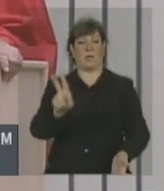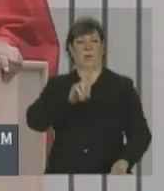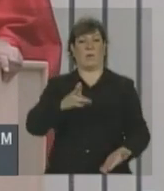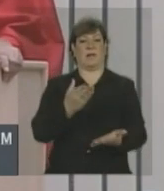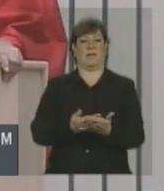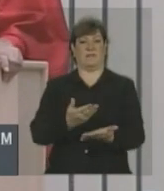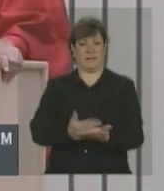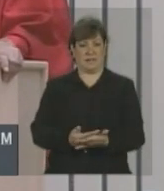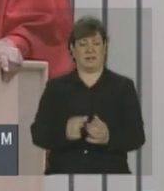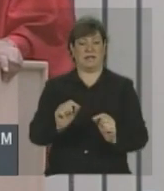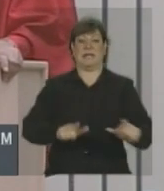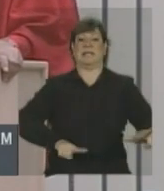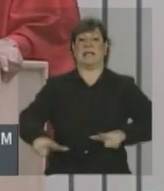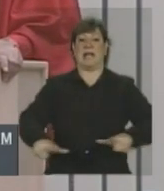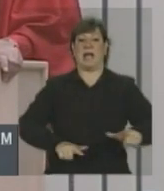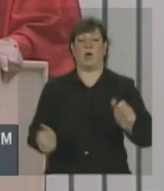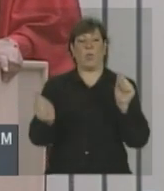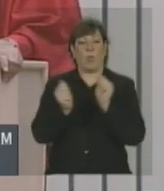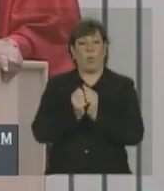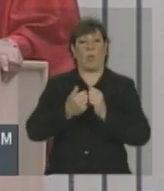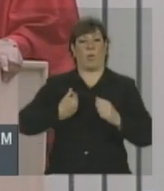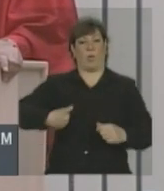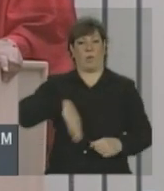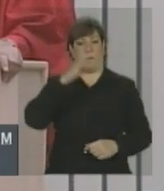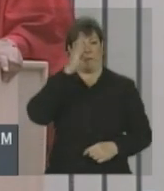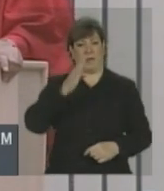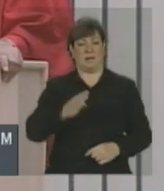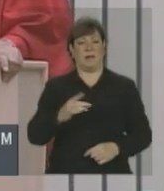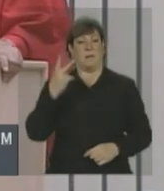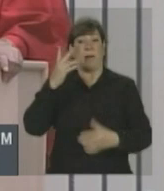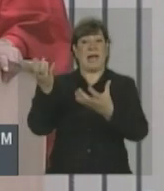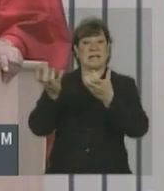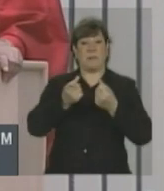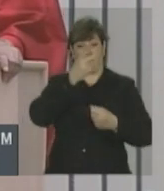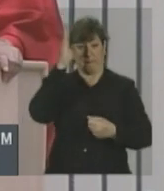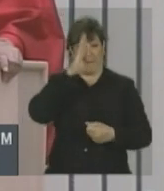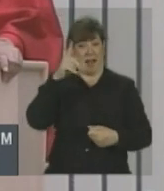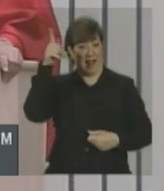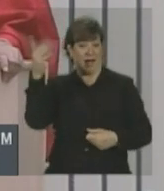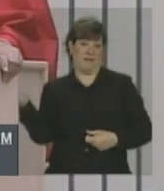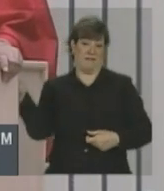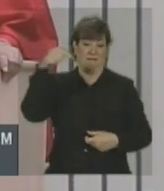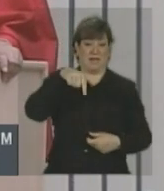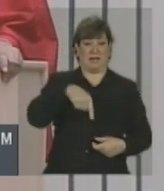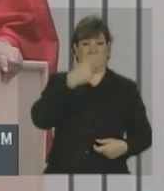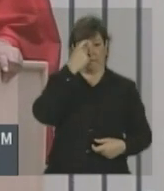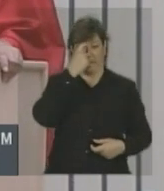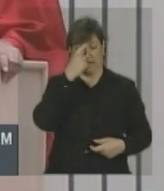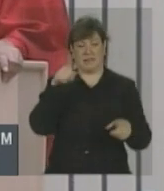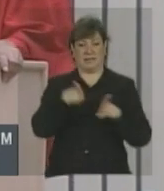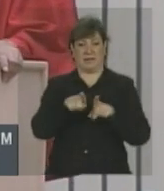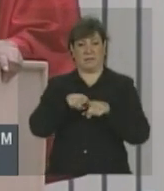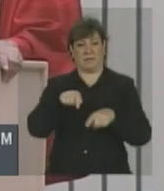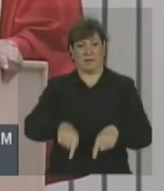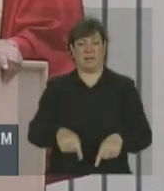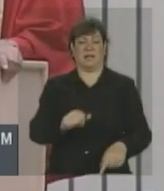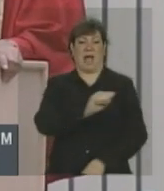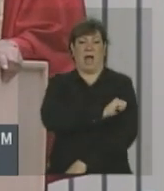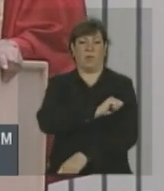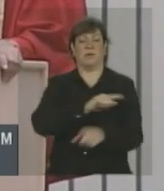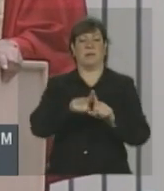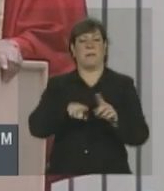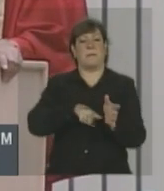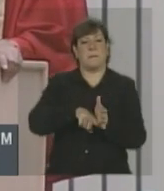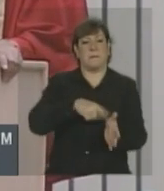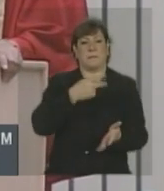universidade de trabalhar conosco para receber estudantes e pesquisadores brasileiros. Esperamos em